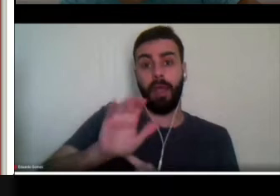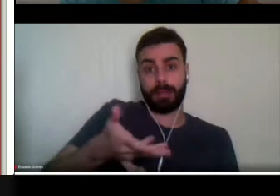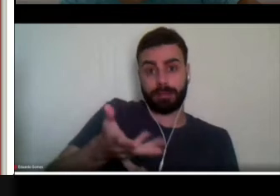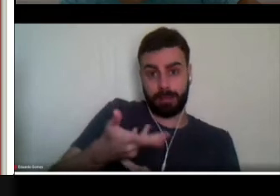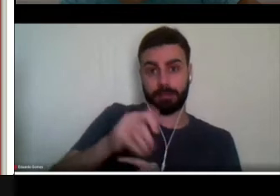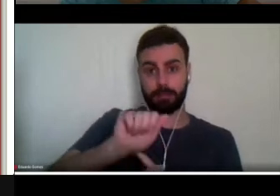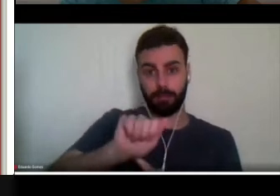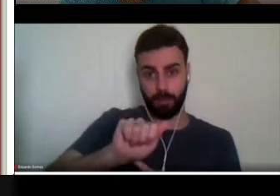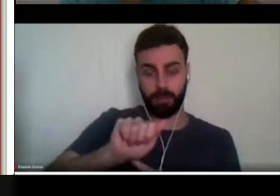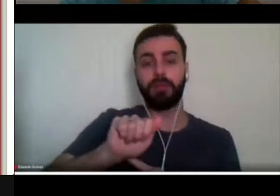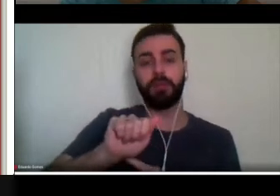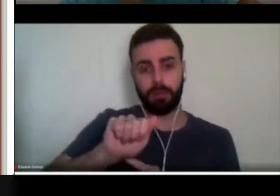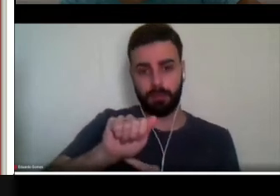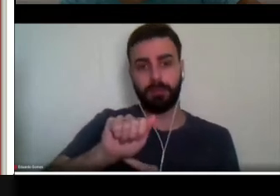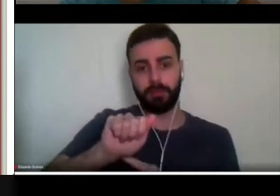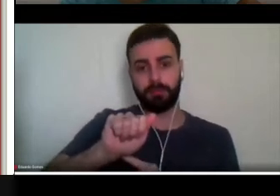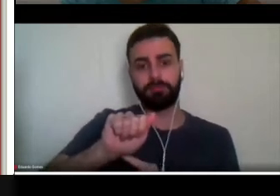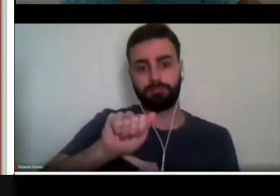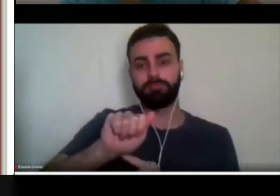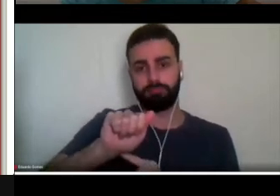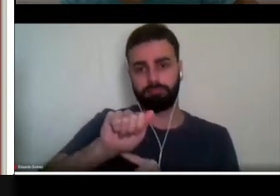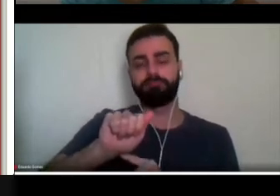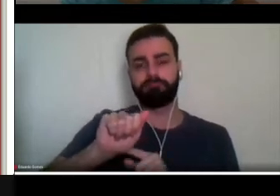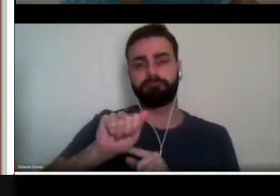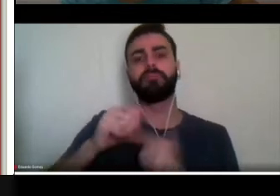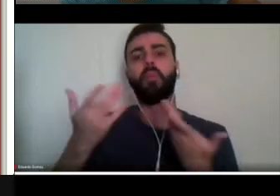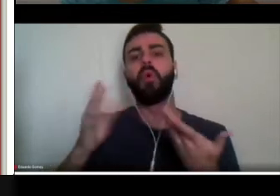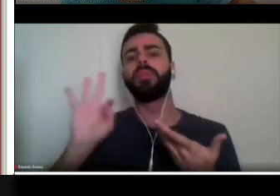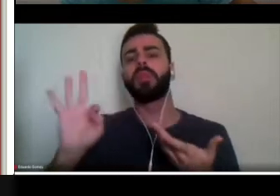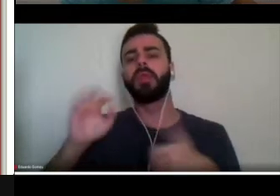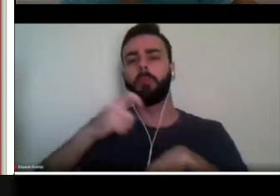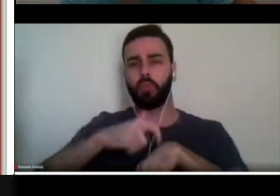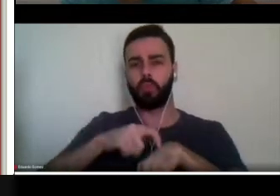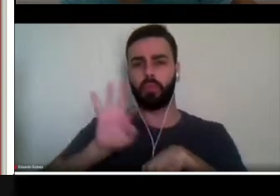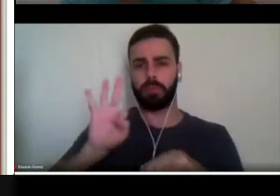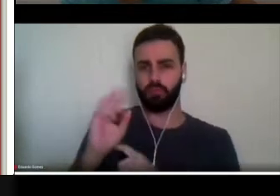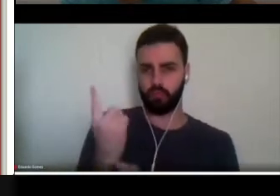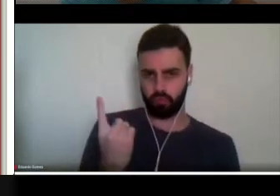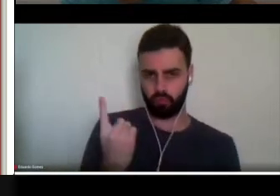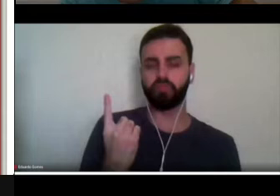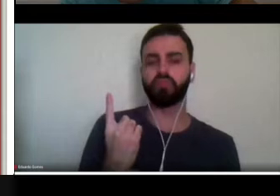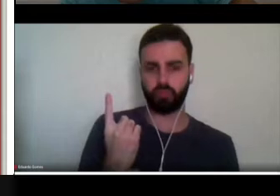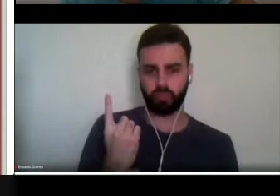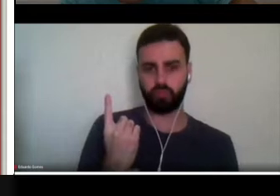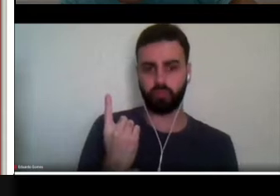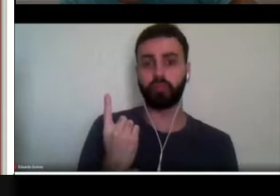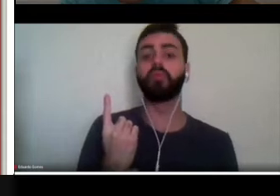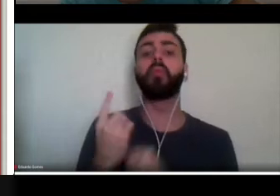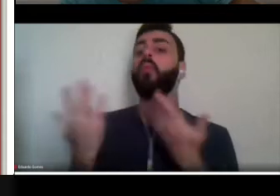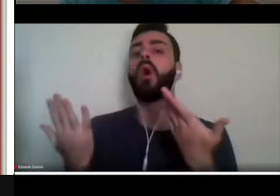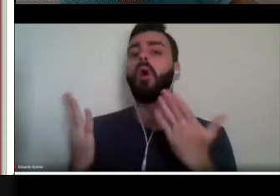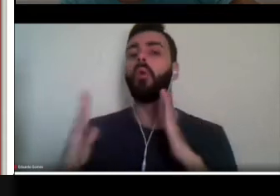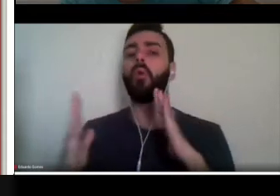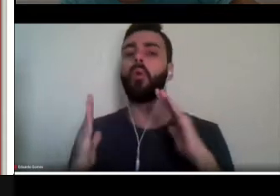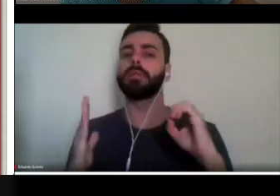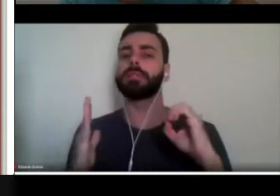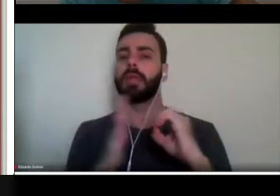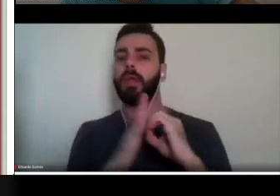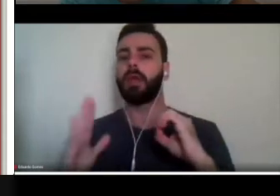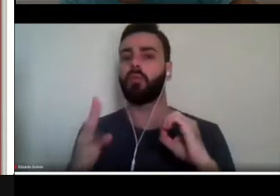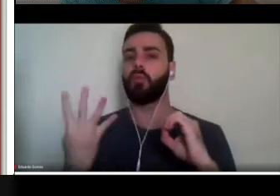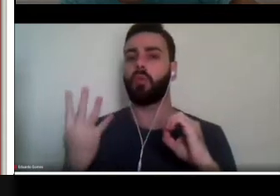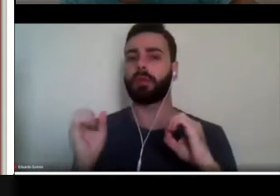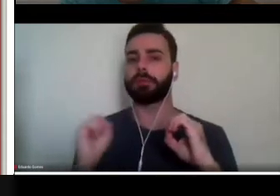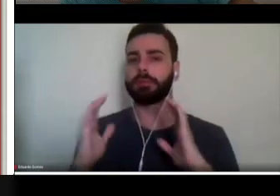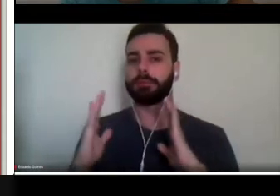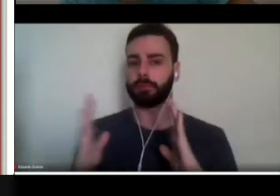no intervalo de tempo 1, que é de 0 a 4 segundos, que é 20 metros por segundo ao